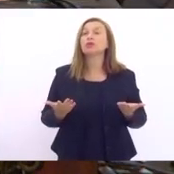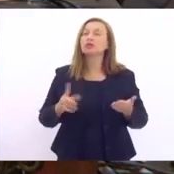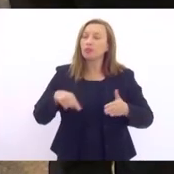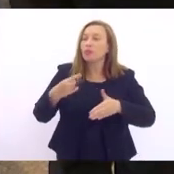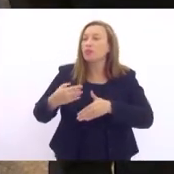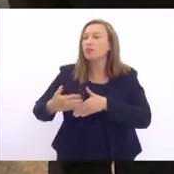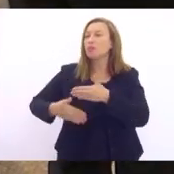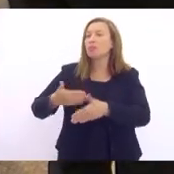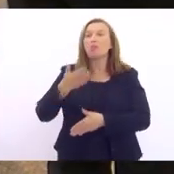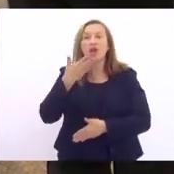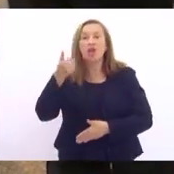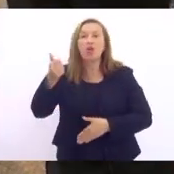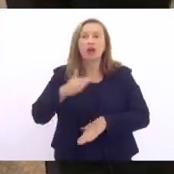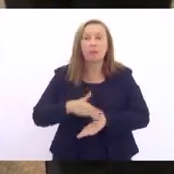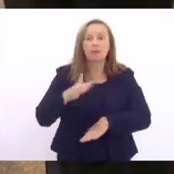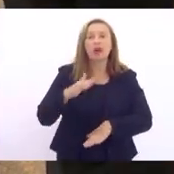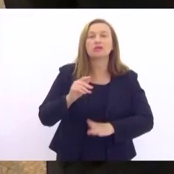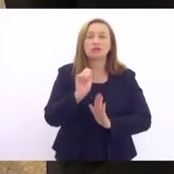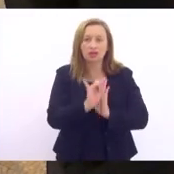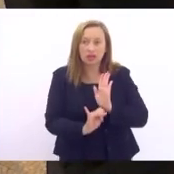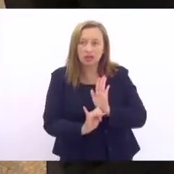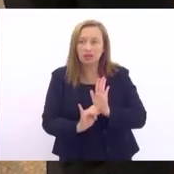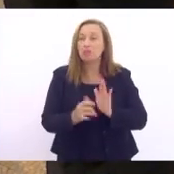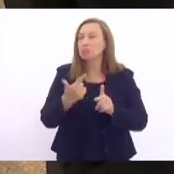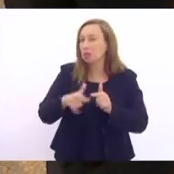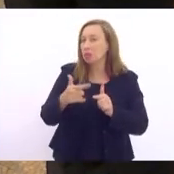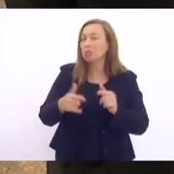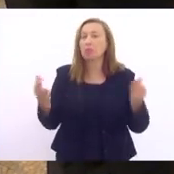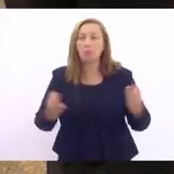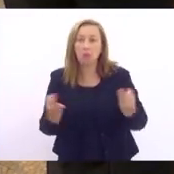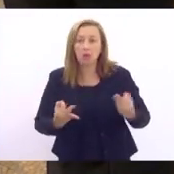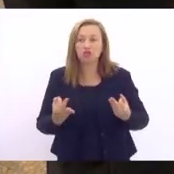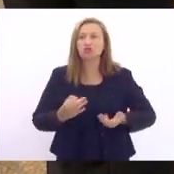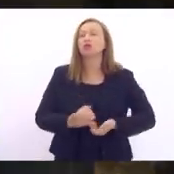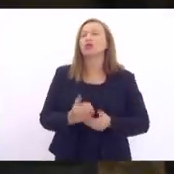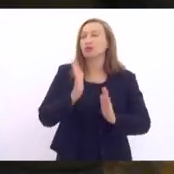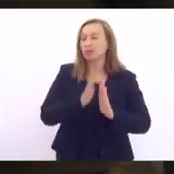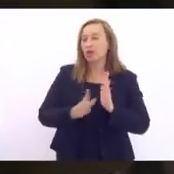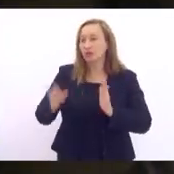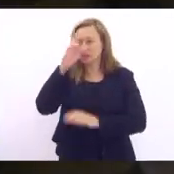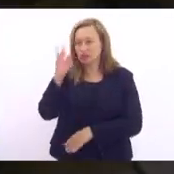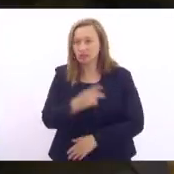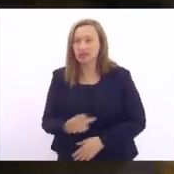redação. Não tem problema, ótimo. Pela ordem, presidente. Por favor. Presidente,